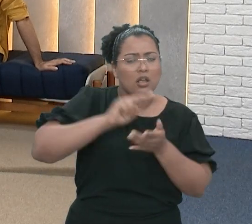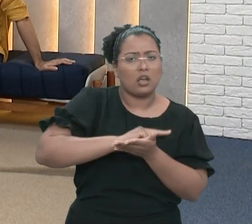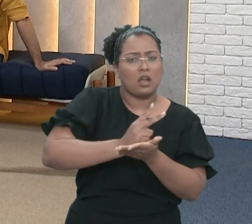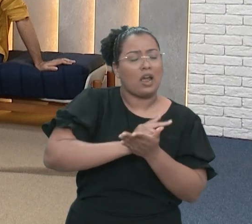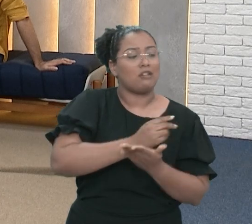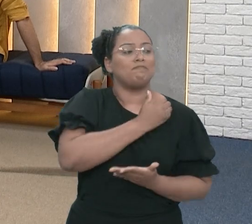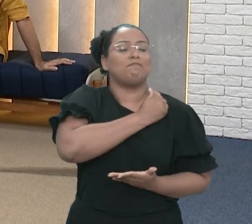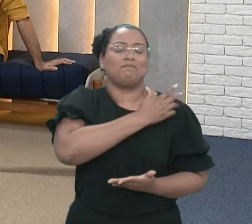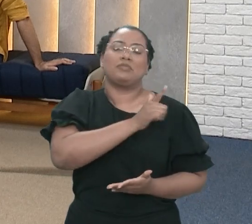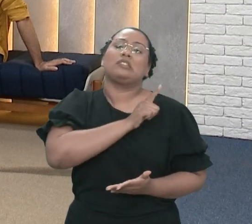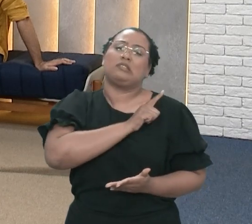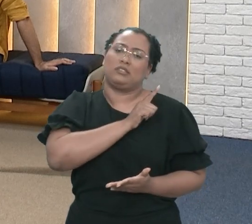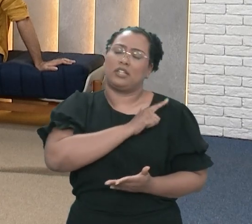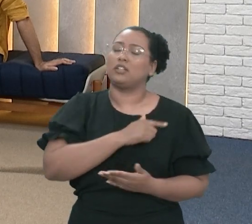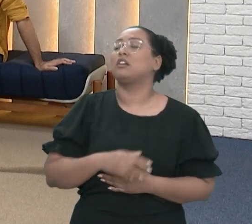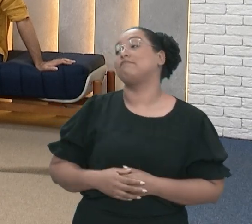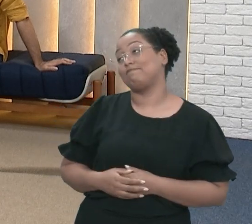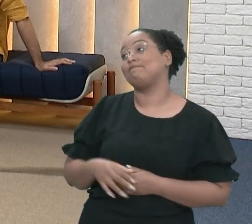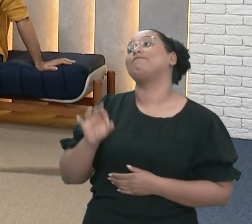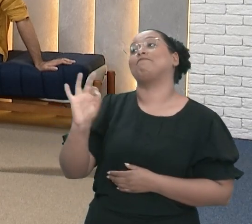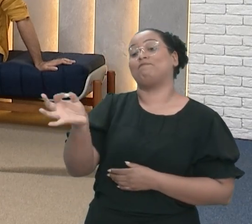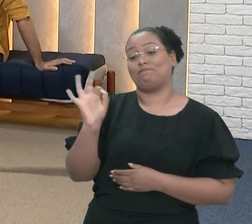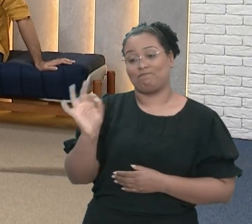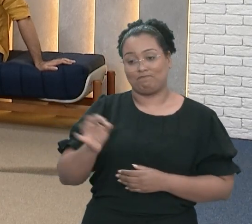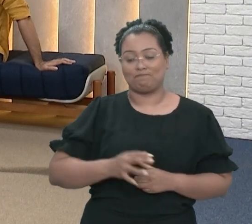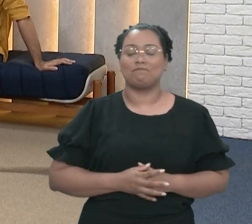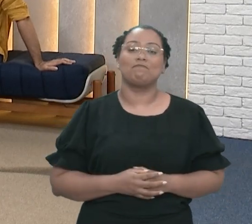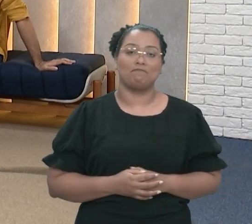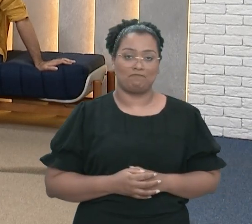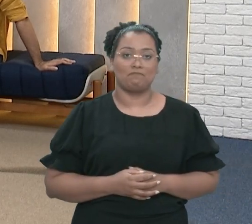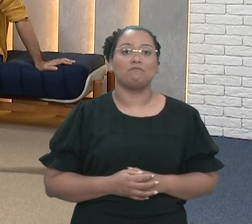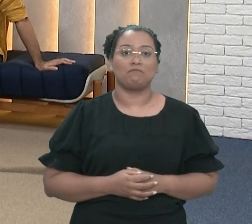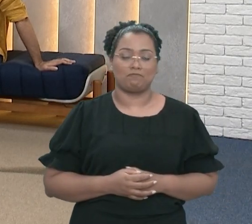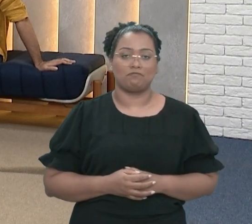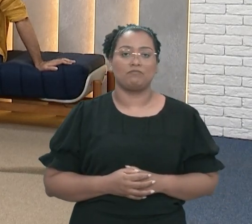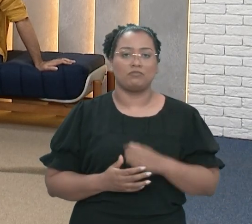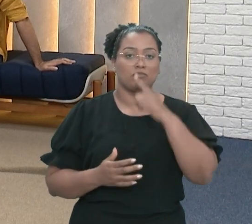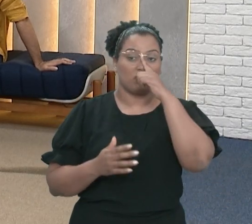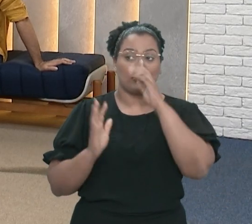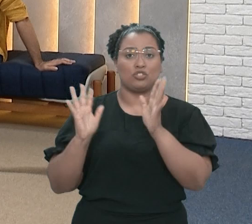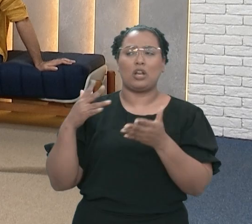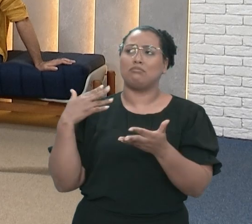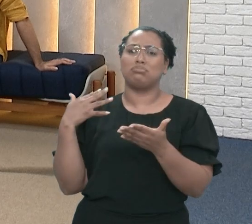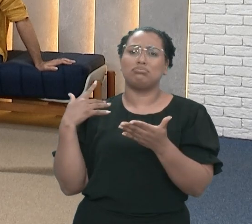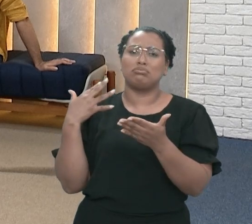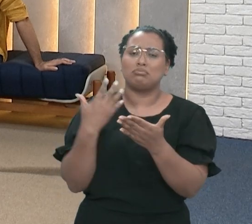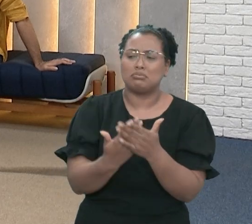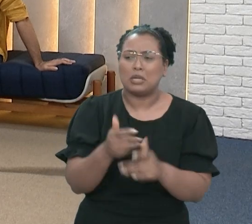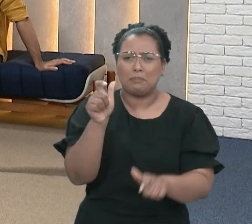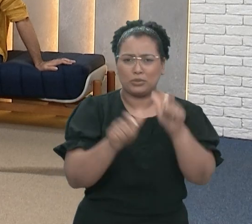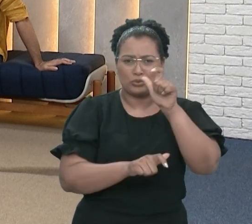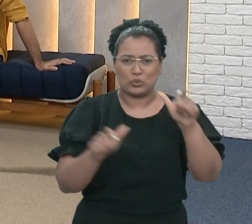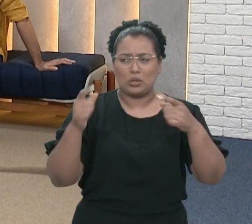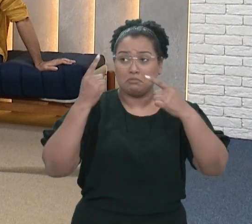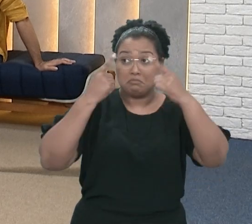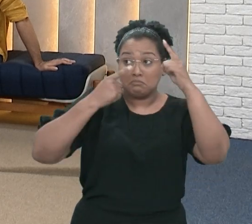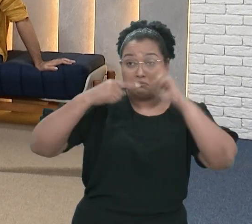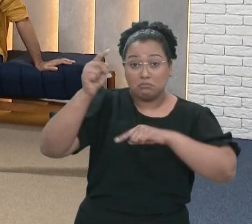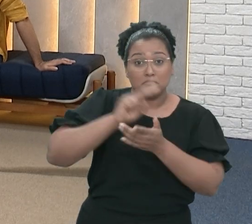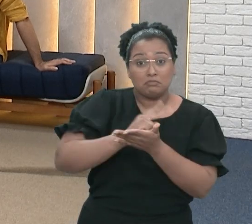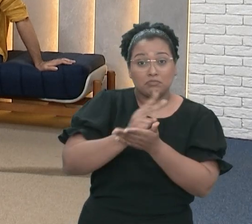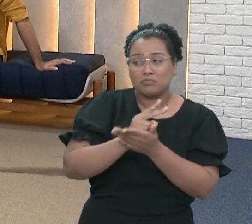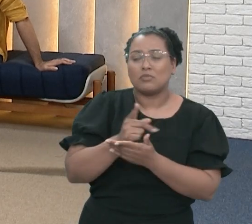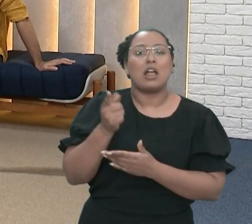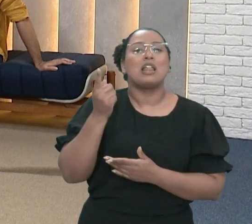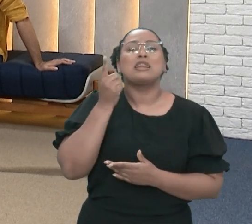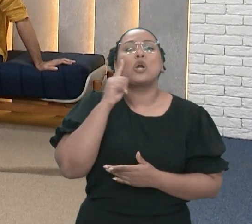essa condição. Exatamente. Por muito tempo, né, a epilepsia foi tratada como não sabia, não tinha os exames